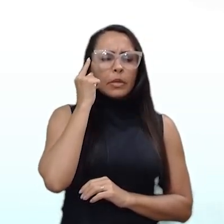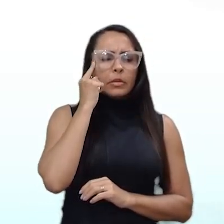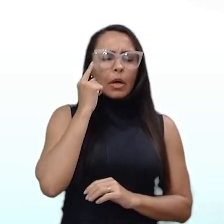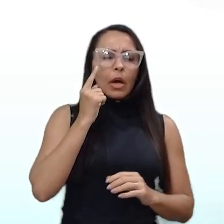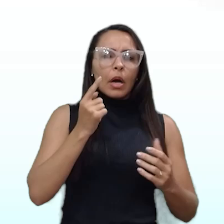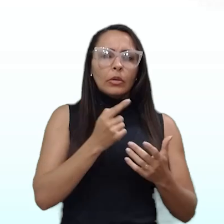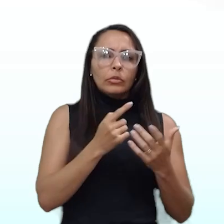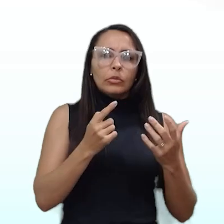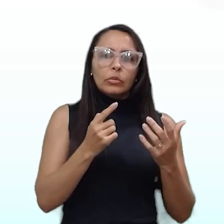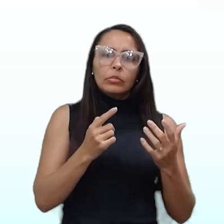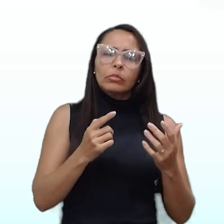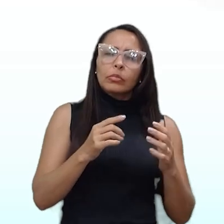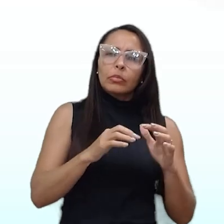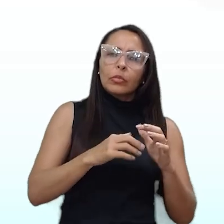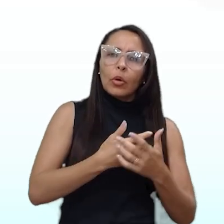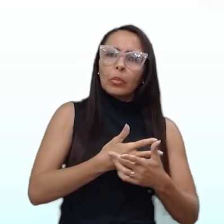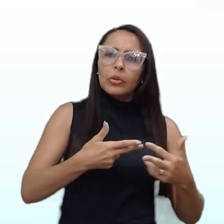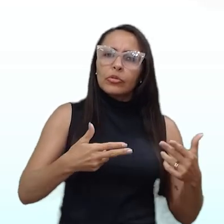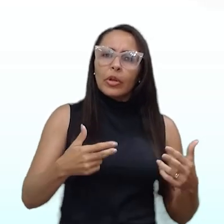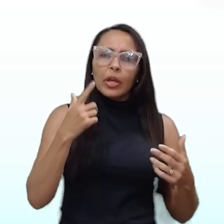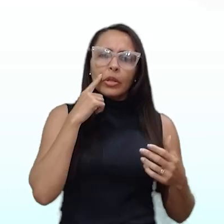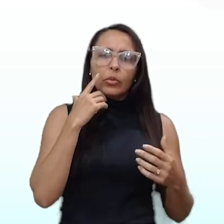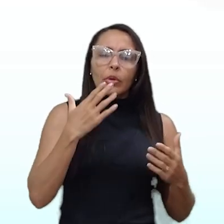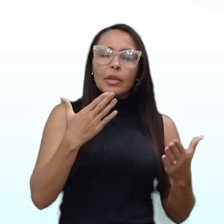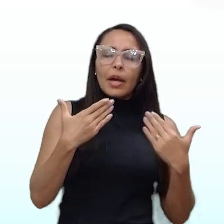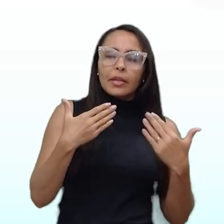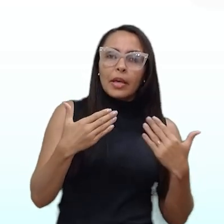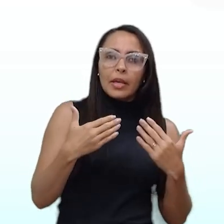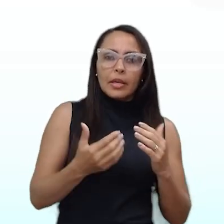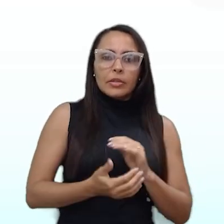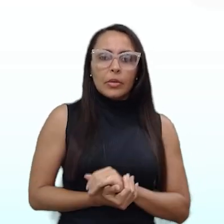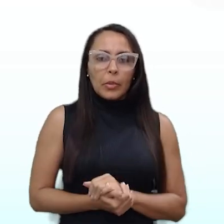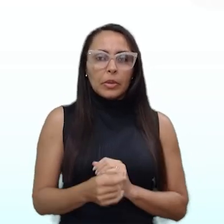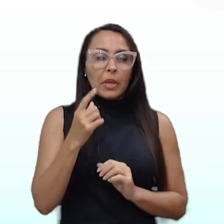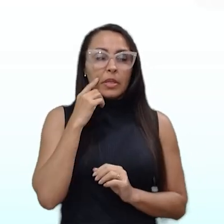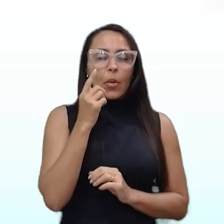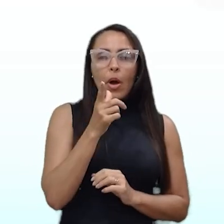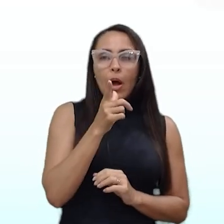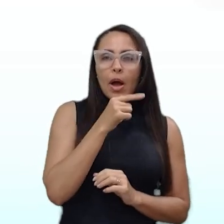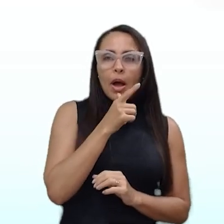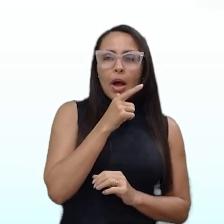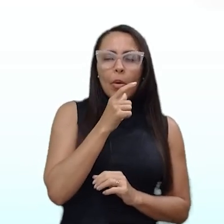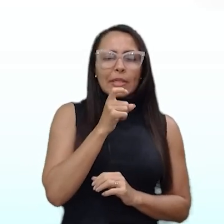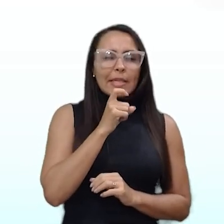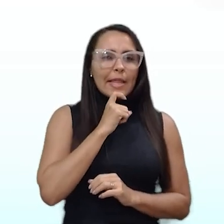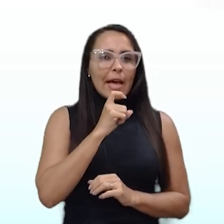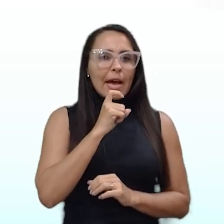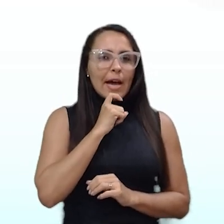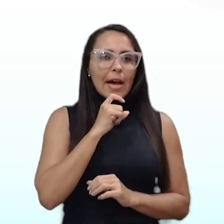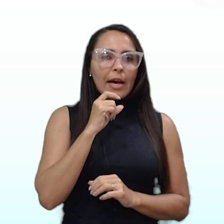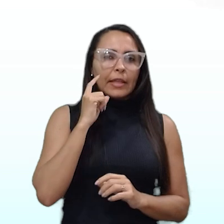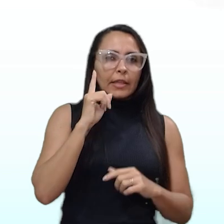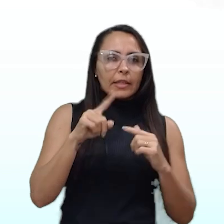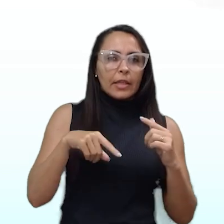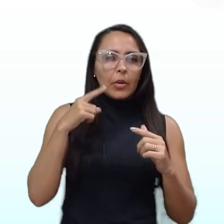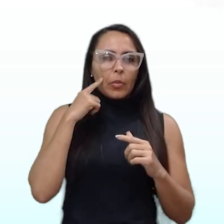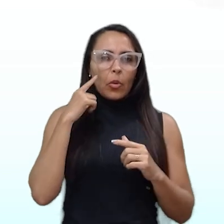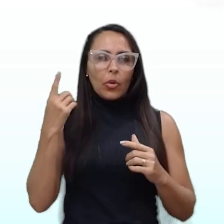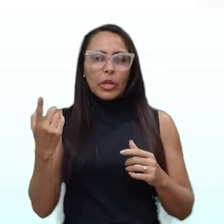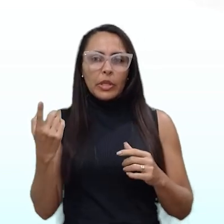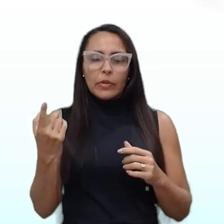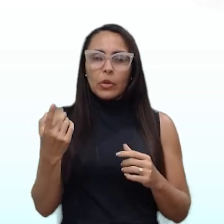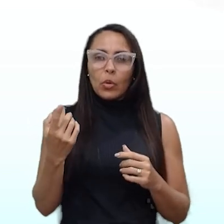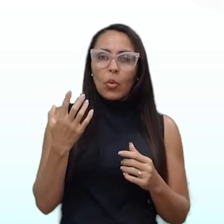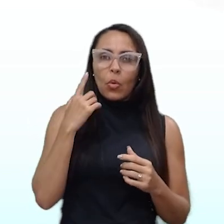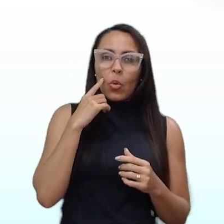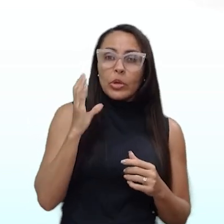objeto que aquece ou que esfria. Então você pode pensar em uma água gelada que você deixou na pia, que ela esquentou. Você pode